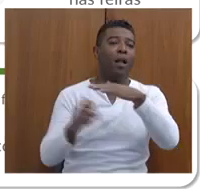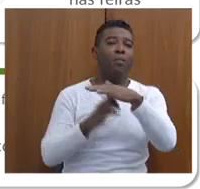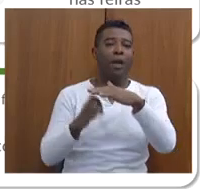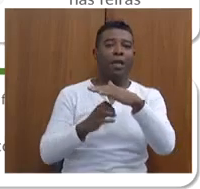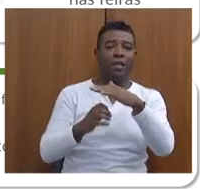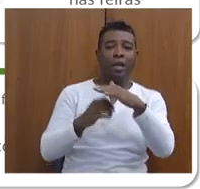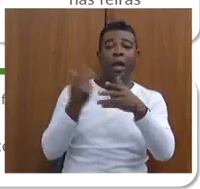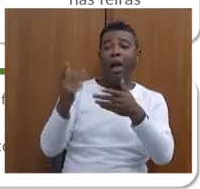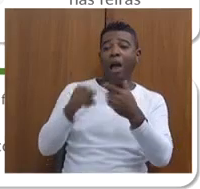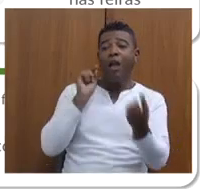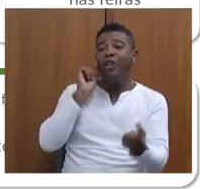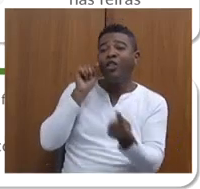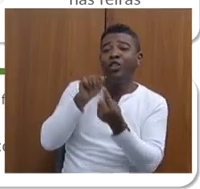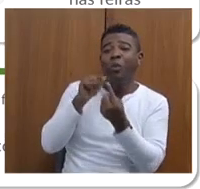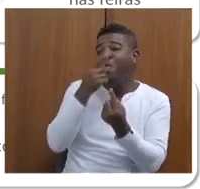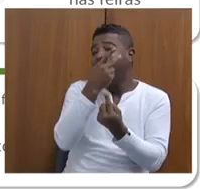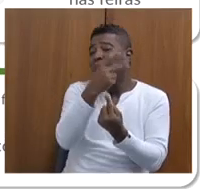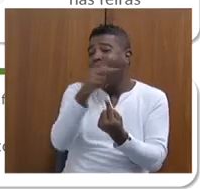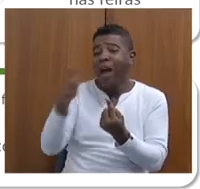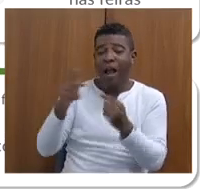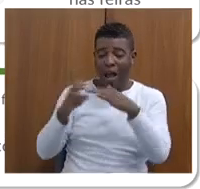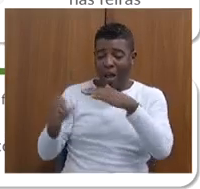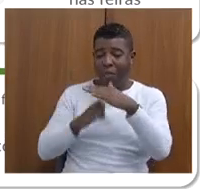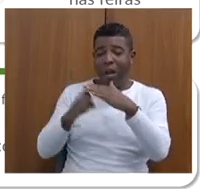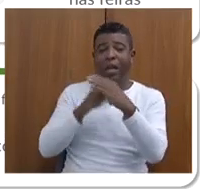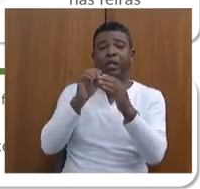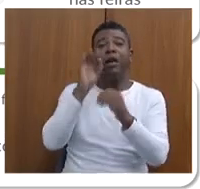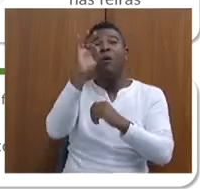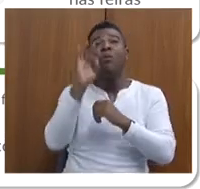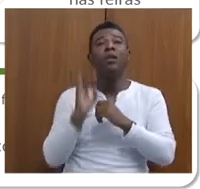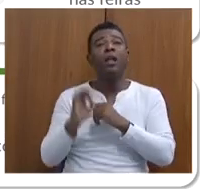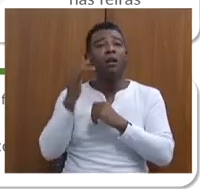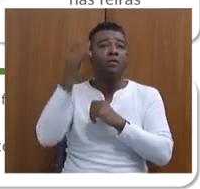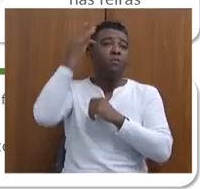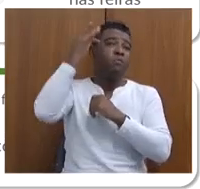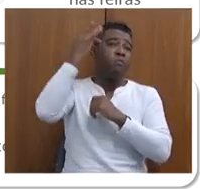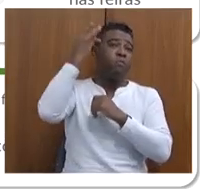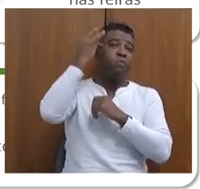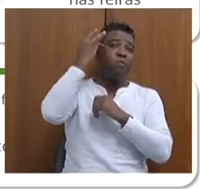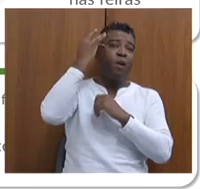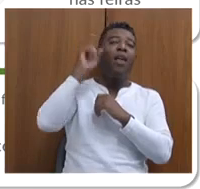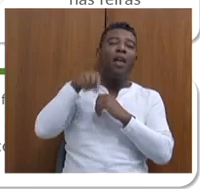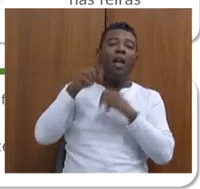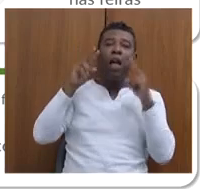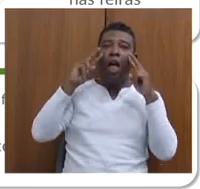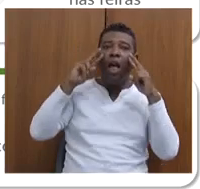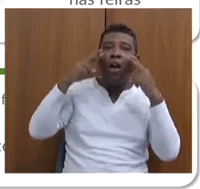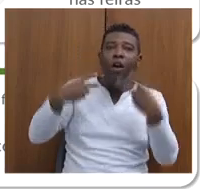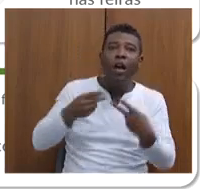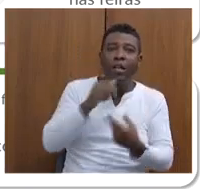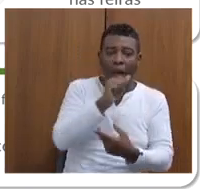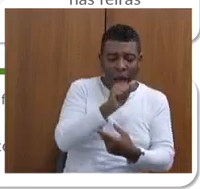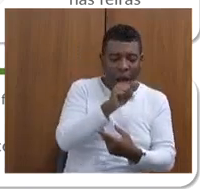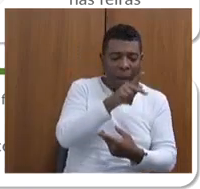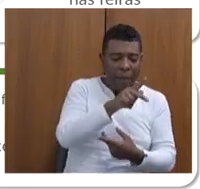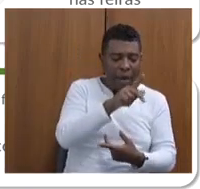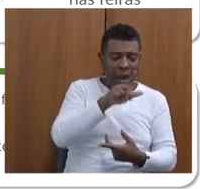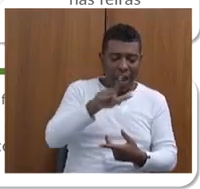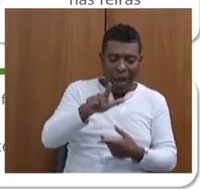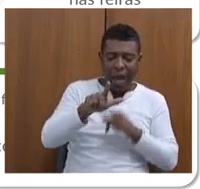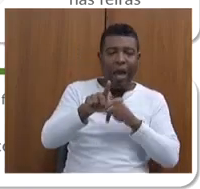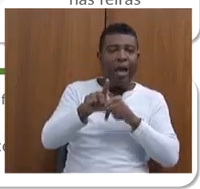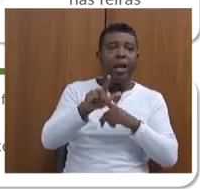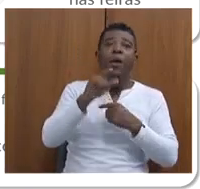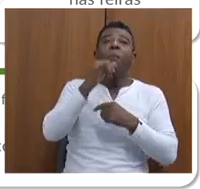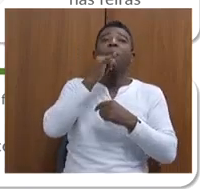grau de maturidade a gente reconhece o apl não misturando o incipiente a pele do Pequi